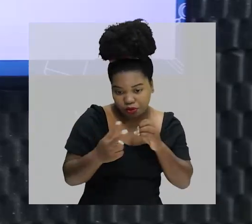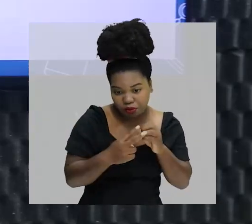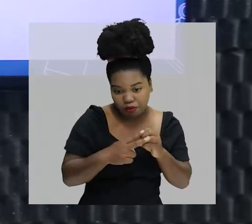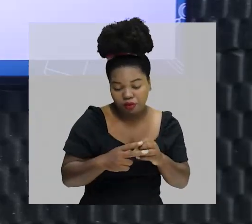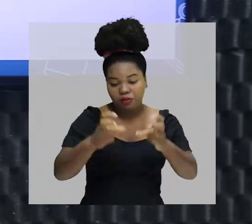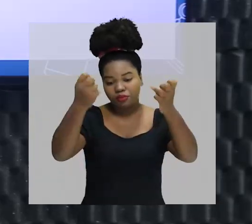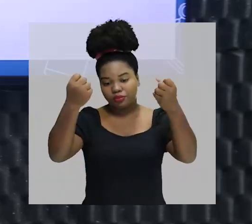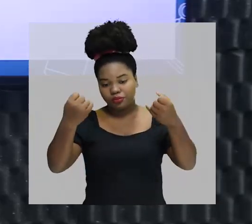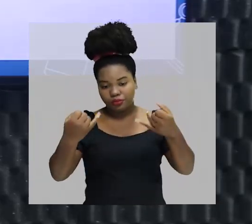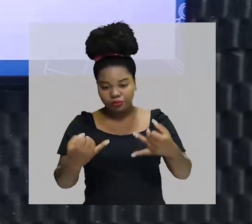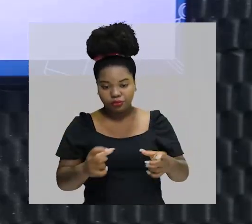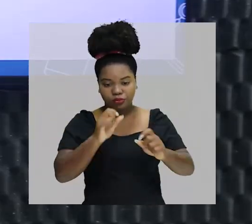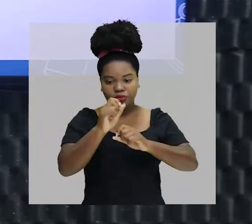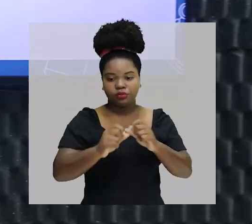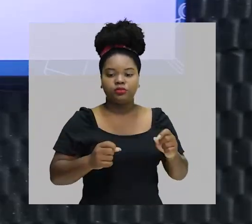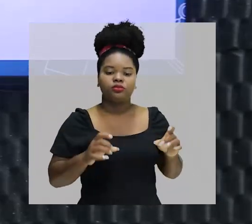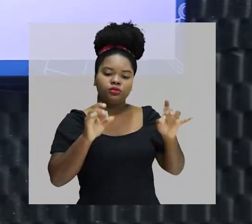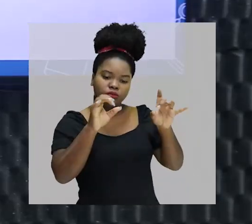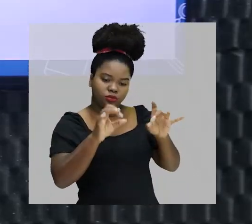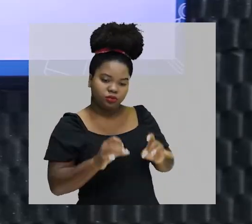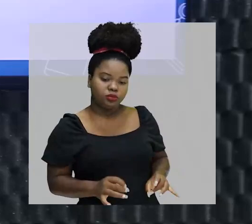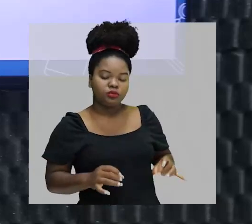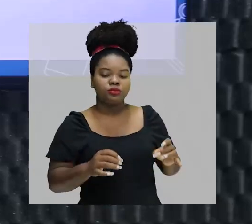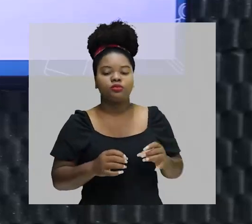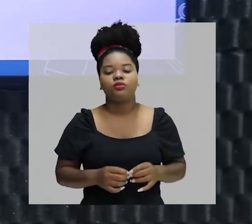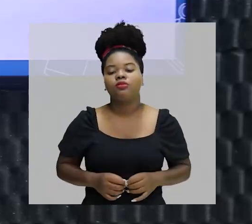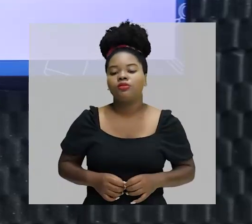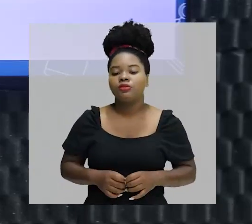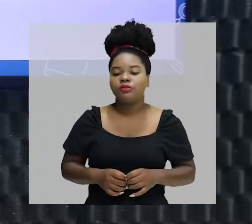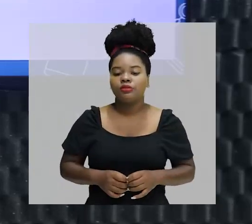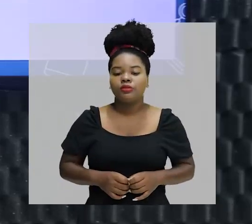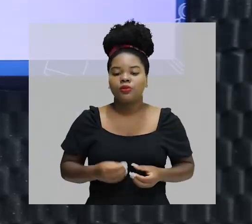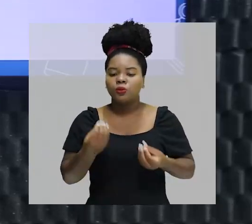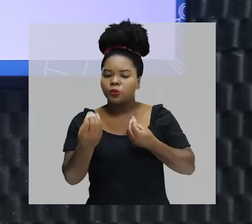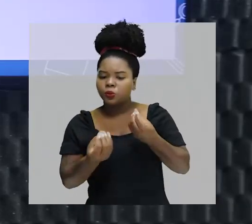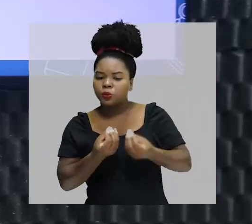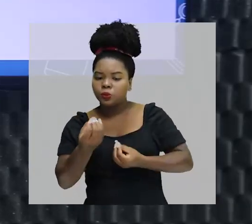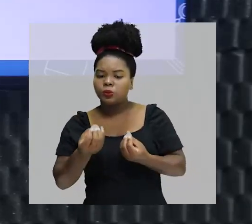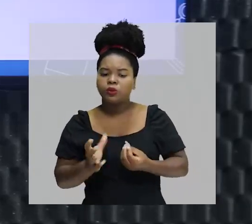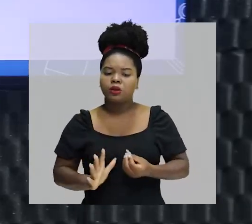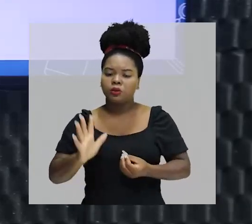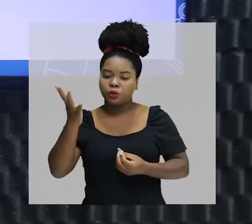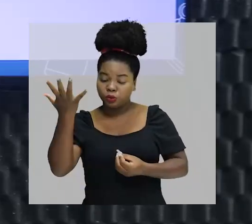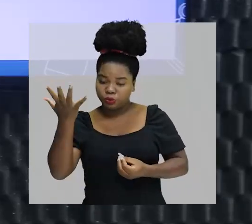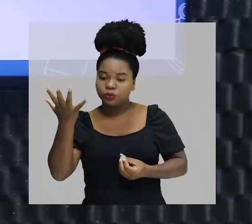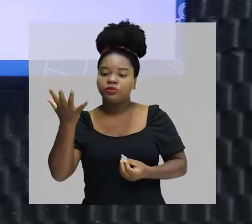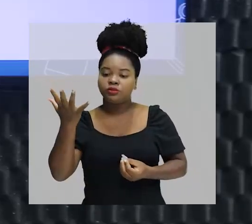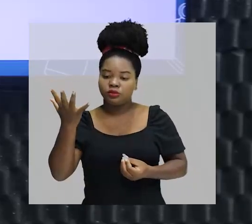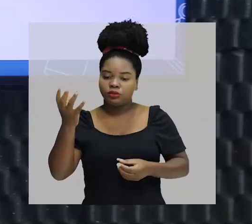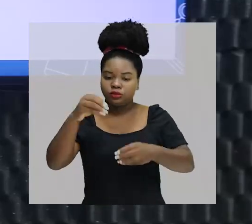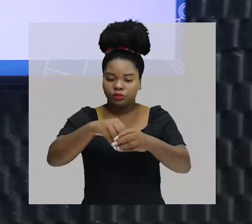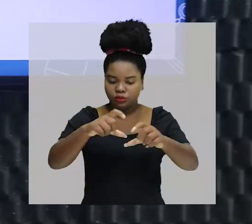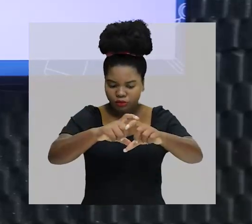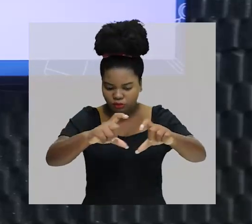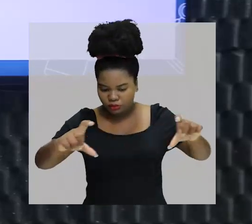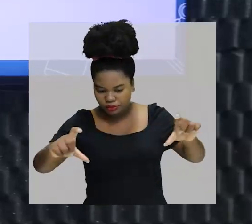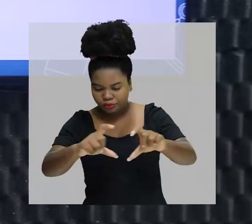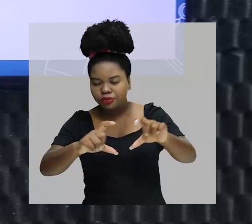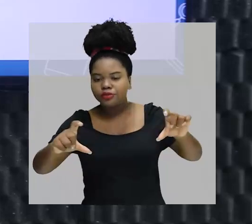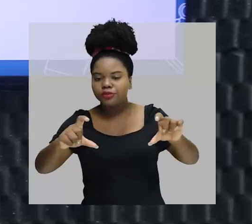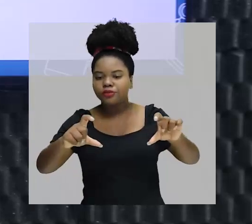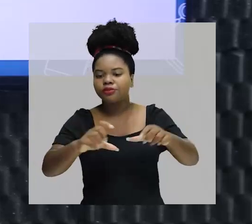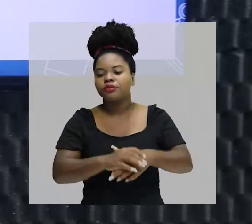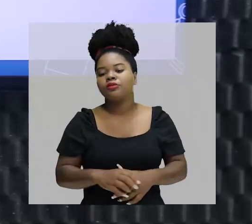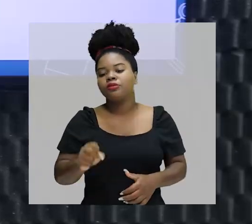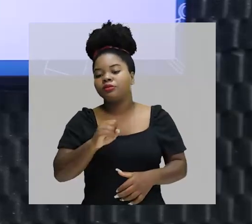estamos especificamente demonstrando ou tentando demonstrar como essa ação, qual é o status dessa